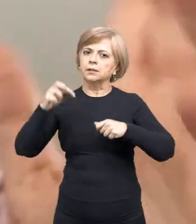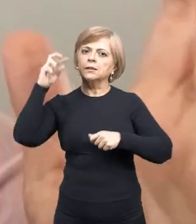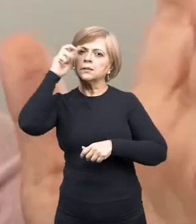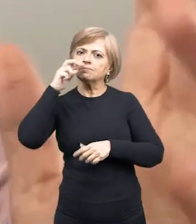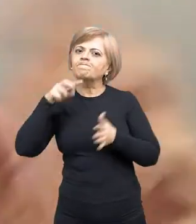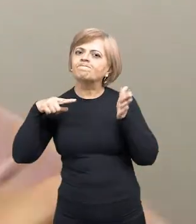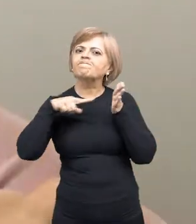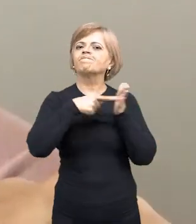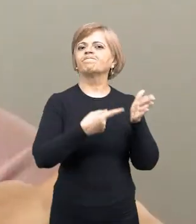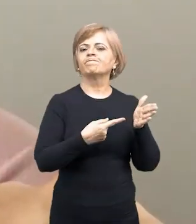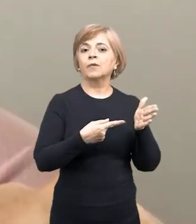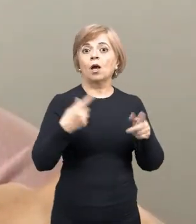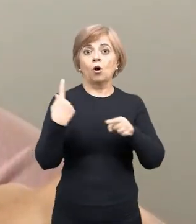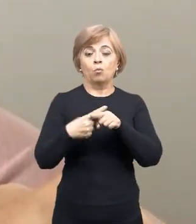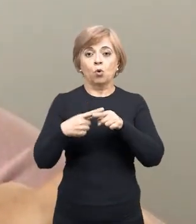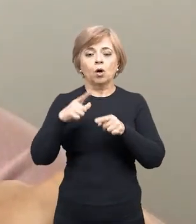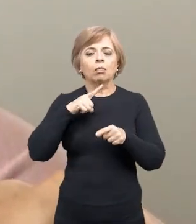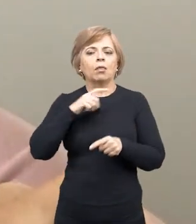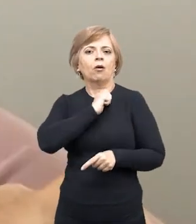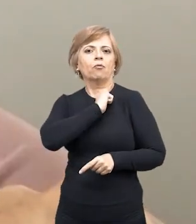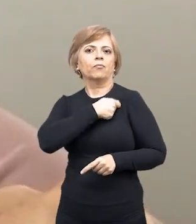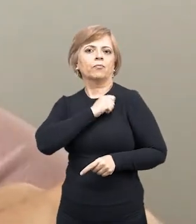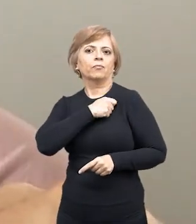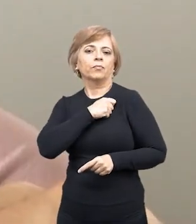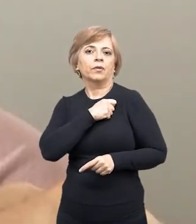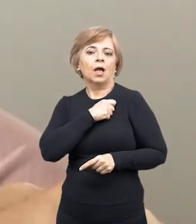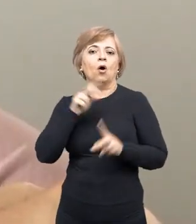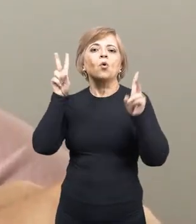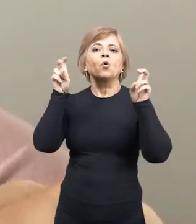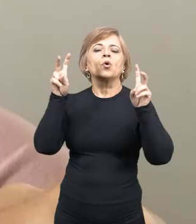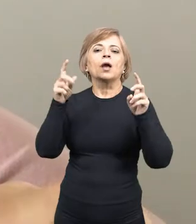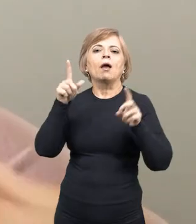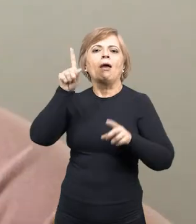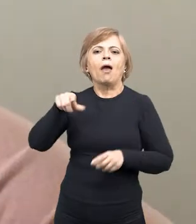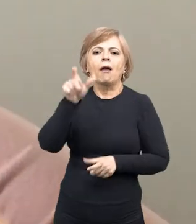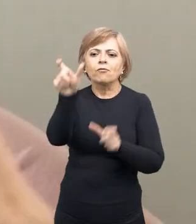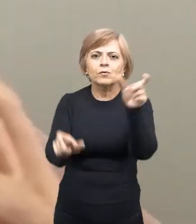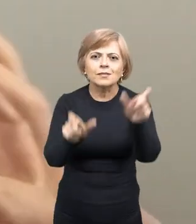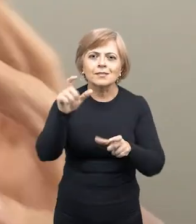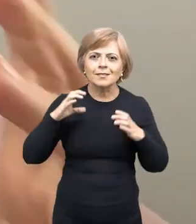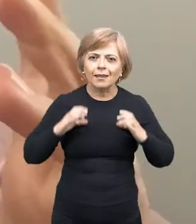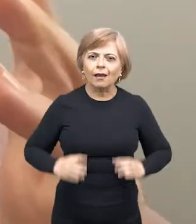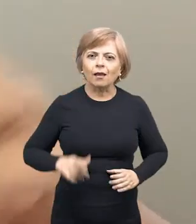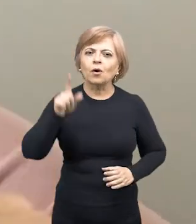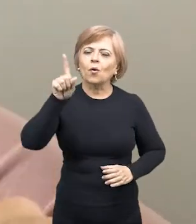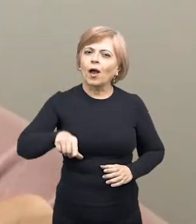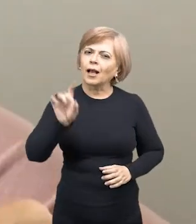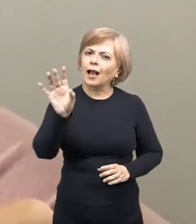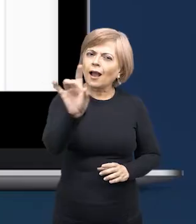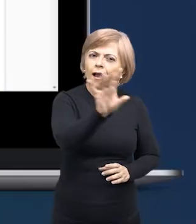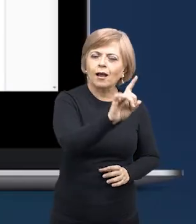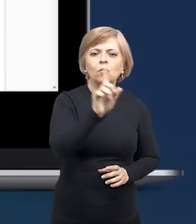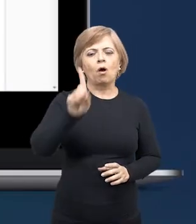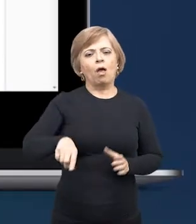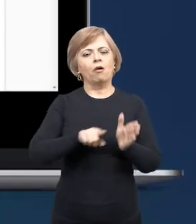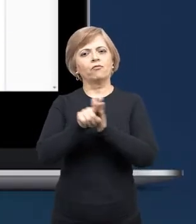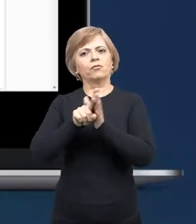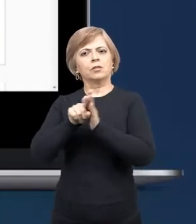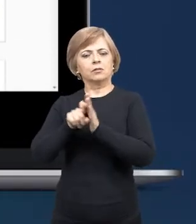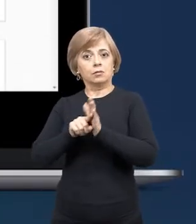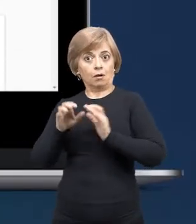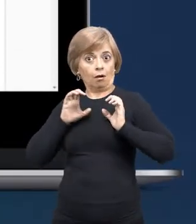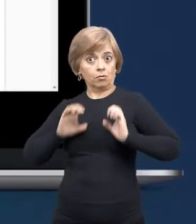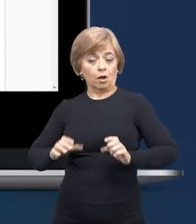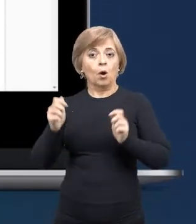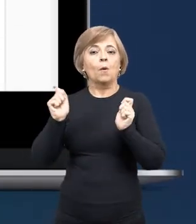canal especial, que é o Fiscal Cidadão dentro do Sistema Consumidor Vencedor. O Sistema Consumidor Vencedor pode ser acessado pelo site do